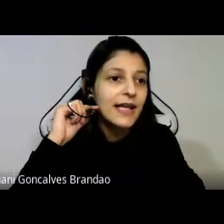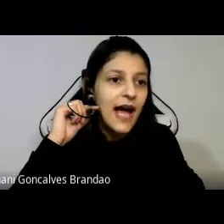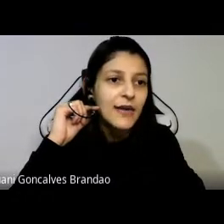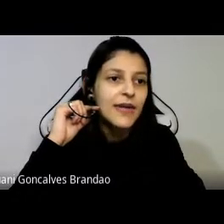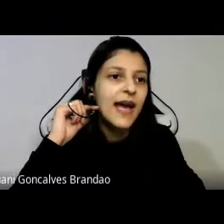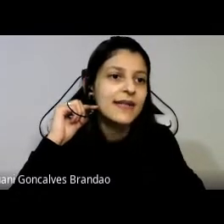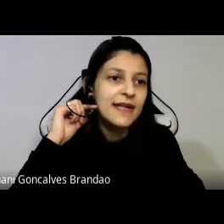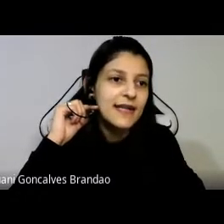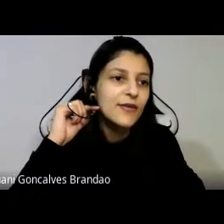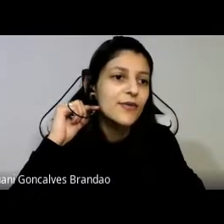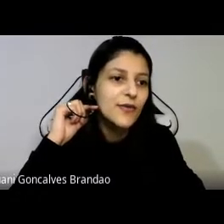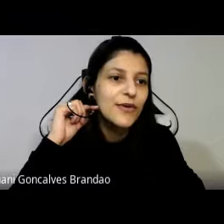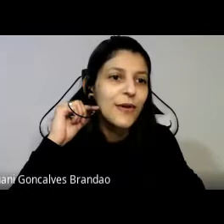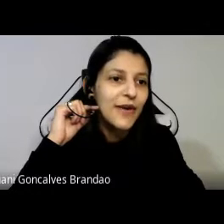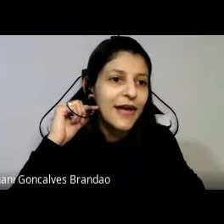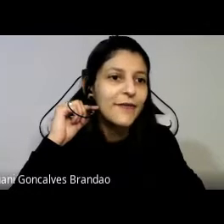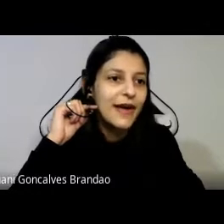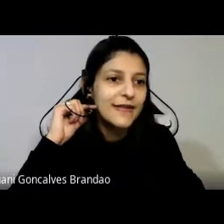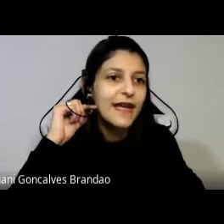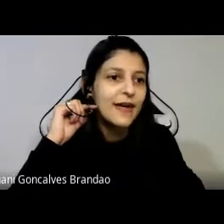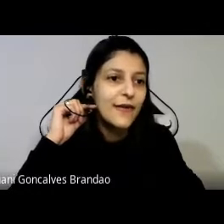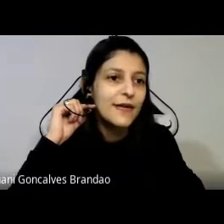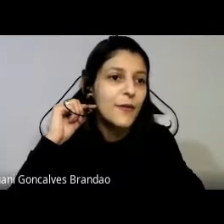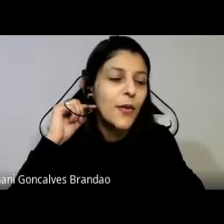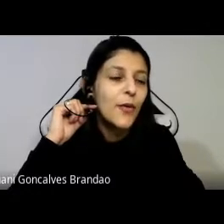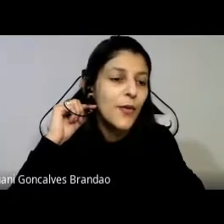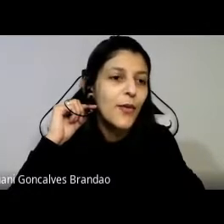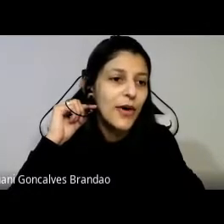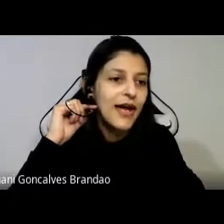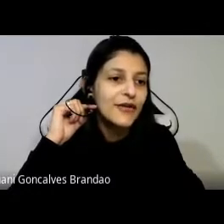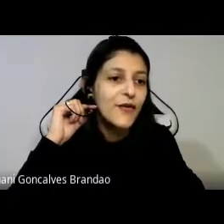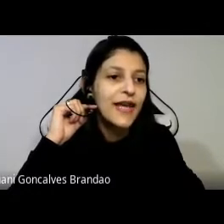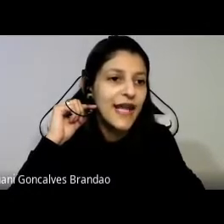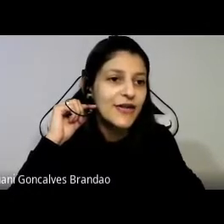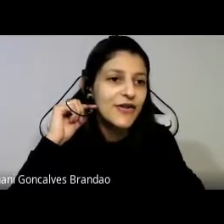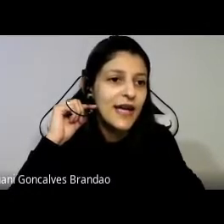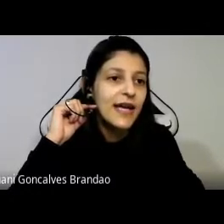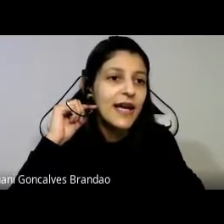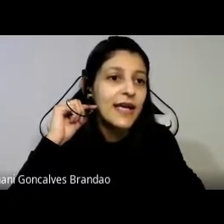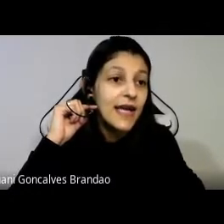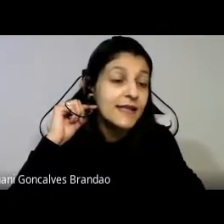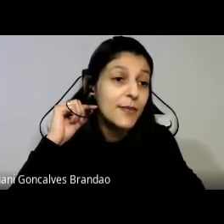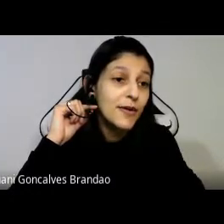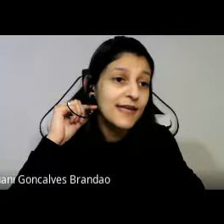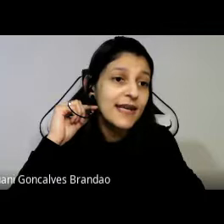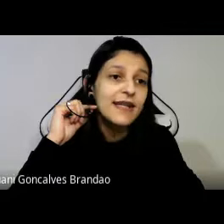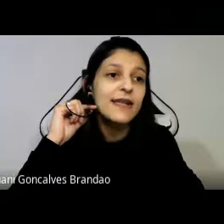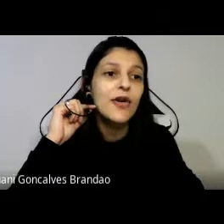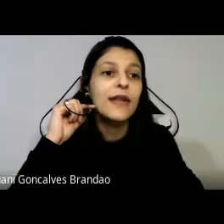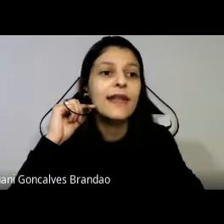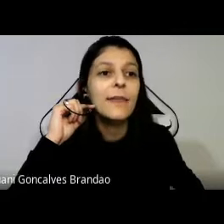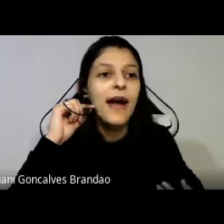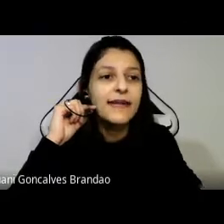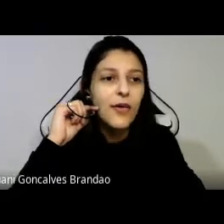é claro que a escrita do surdo também vai ser um pouco diferente, né? E esse processo ele